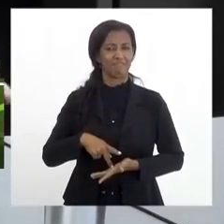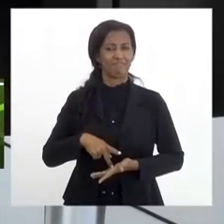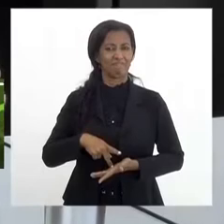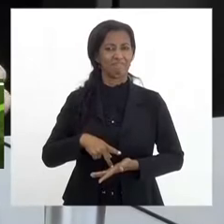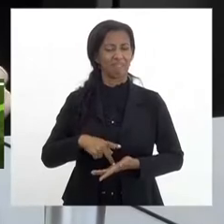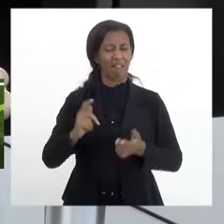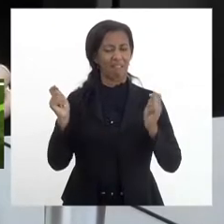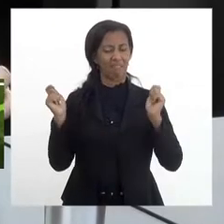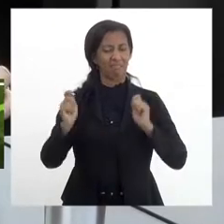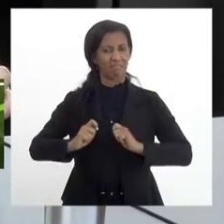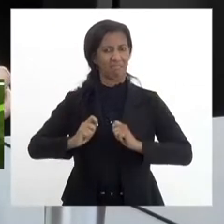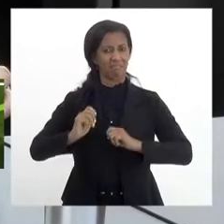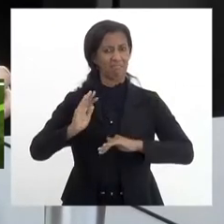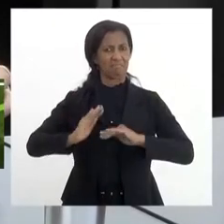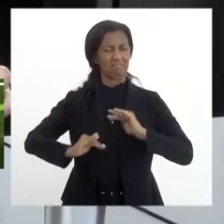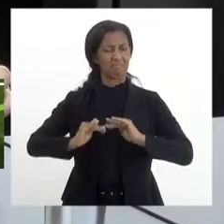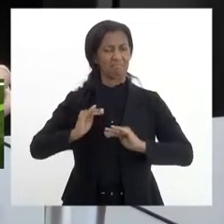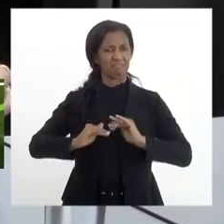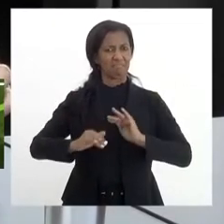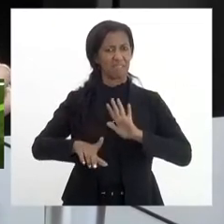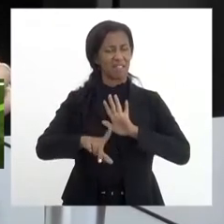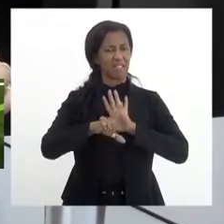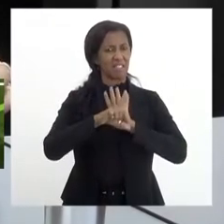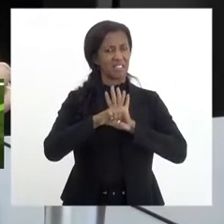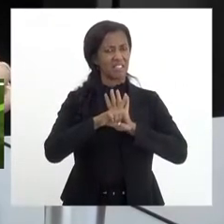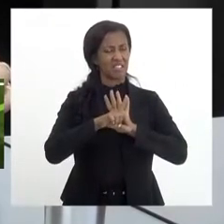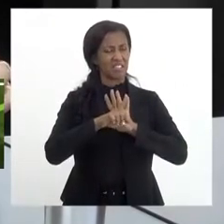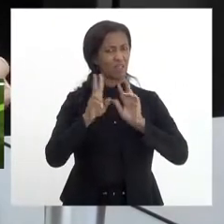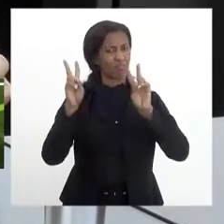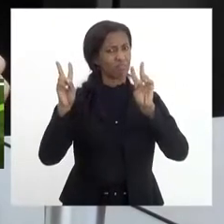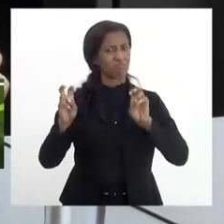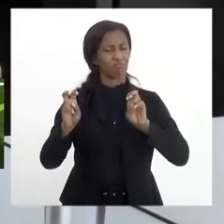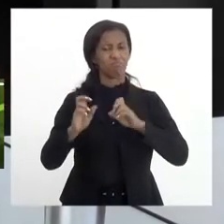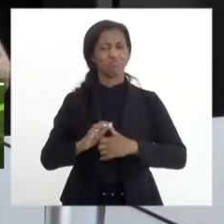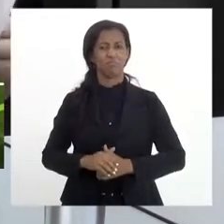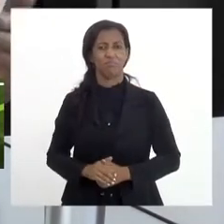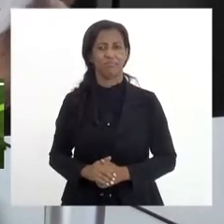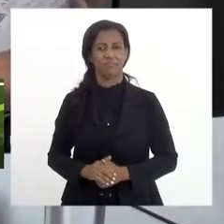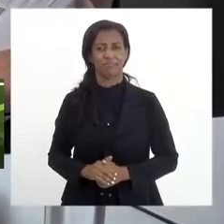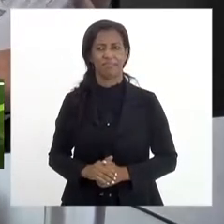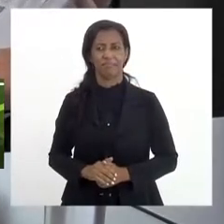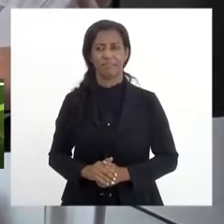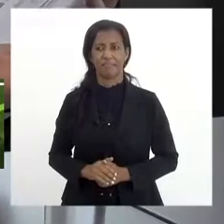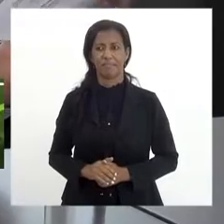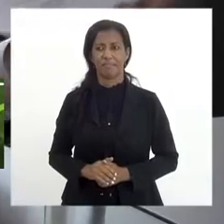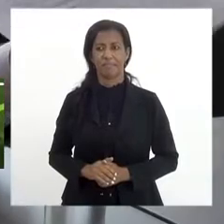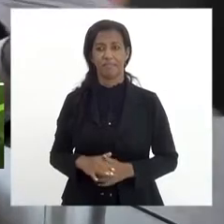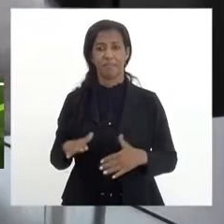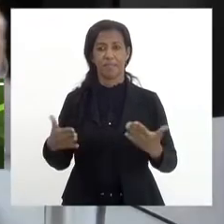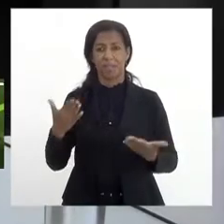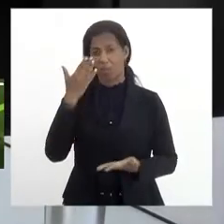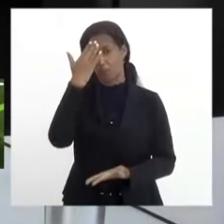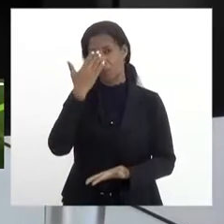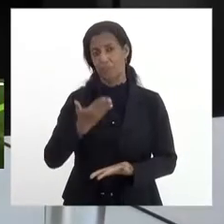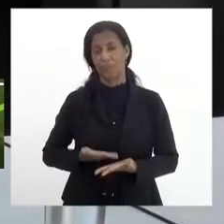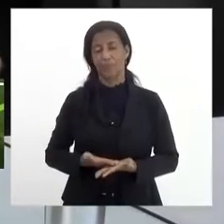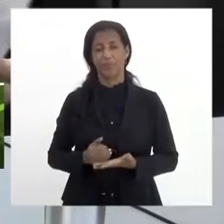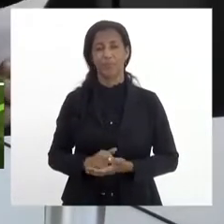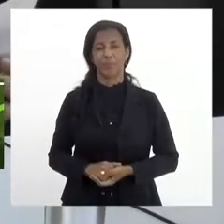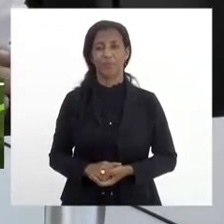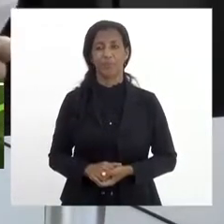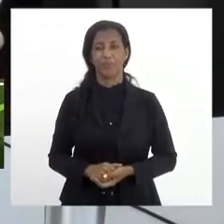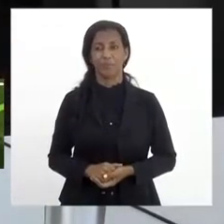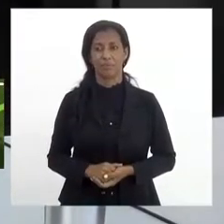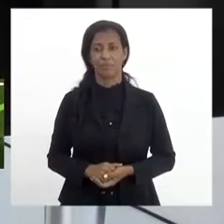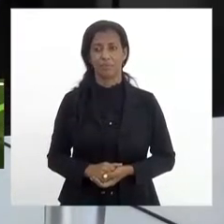competência para legislar a matéria. Então, acredito que o